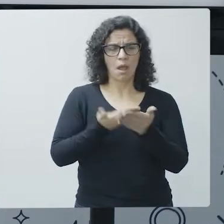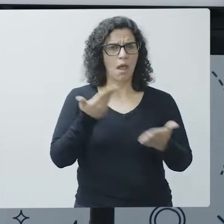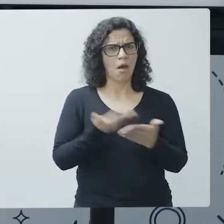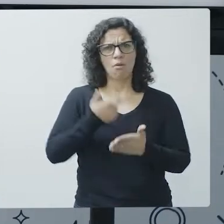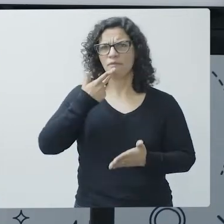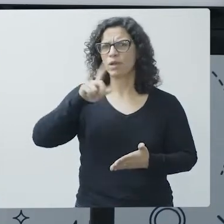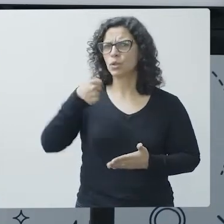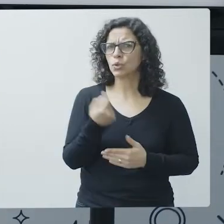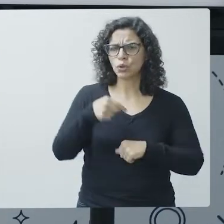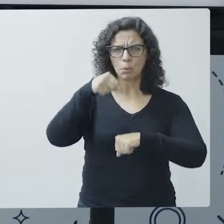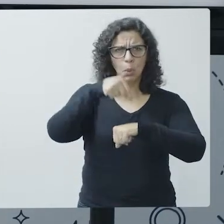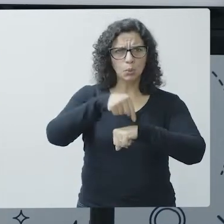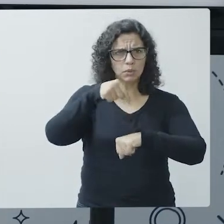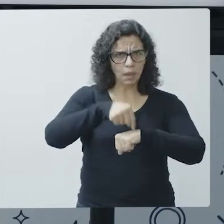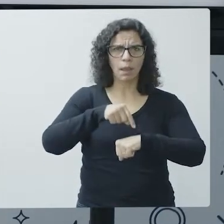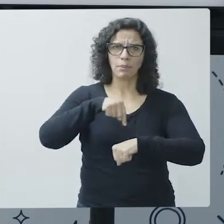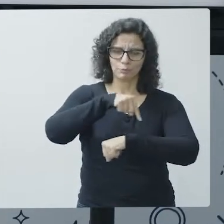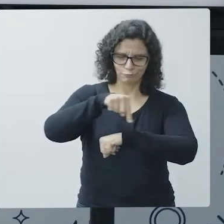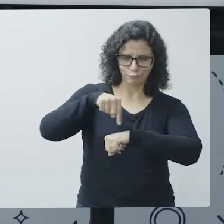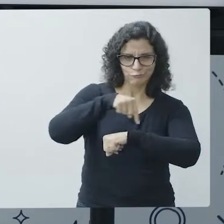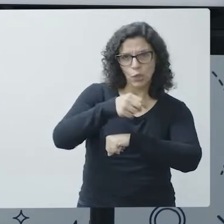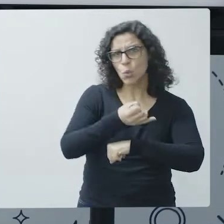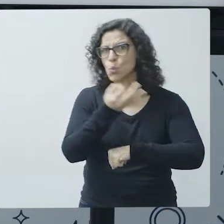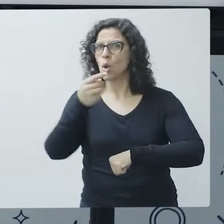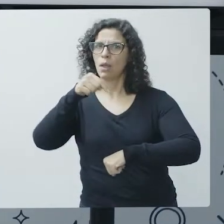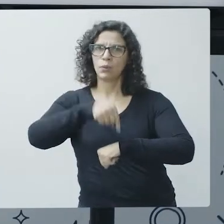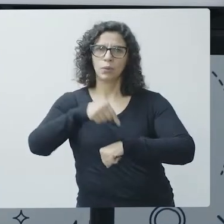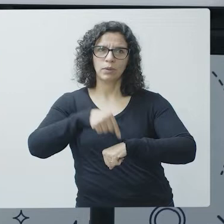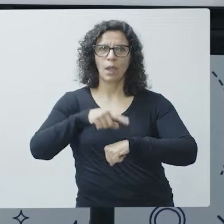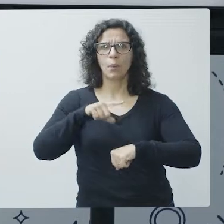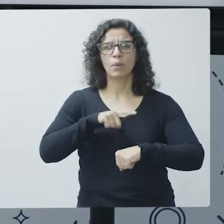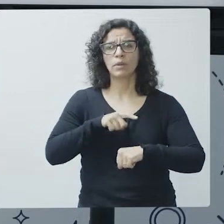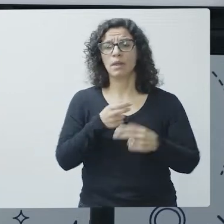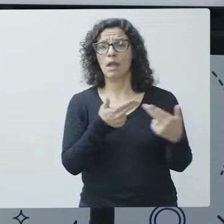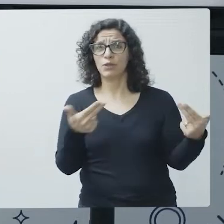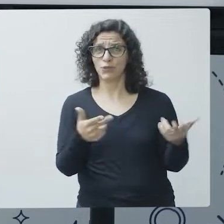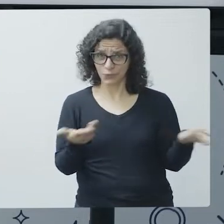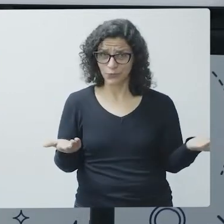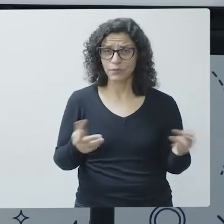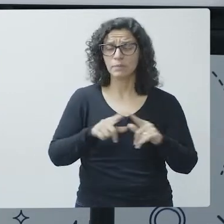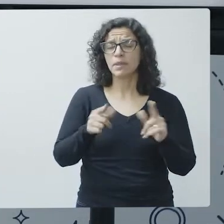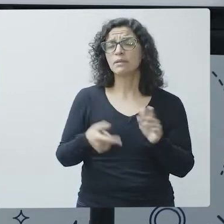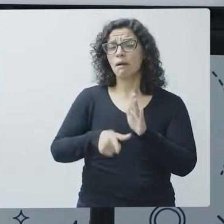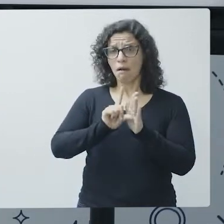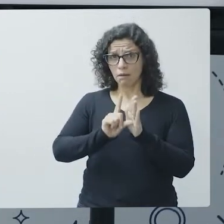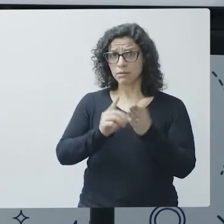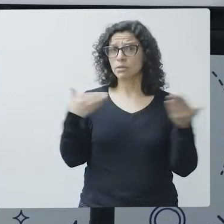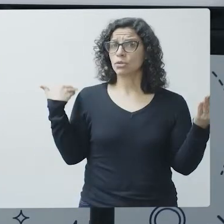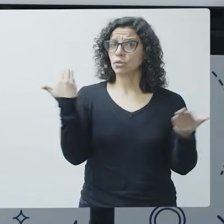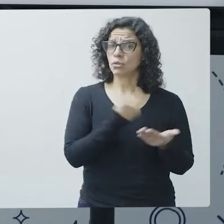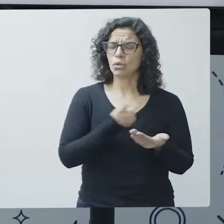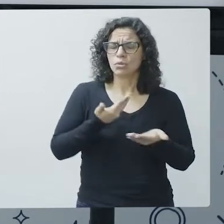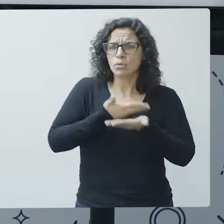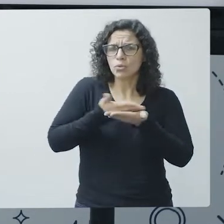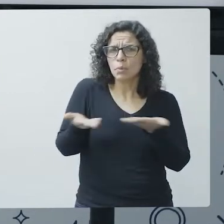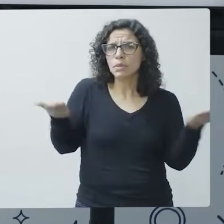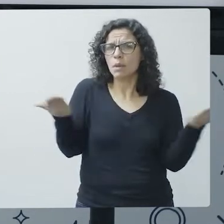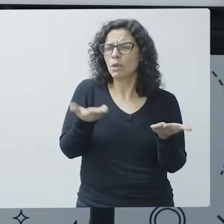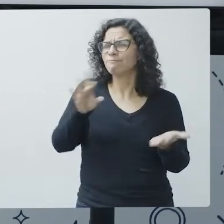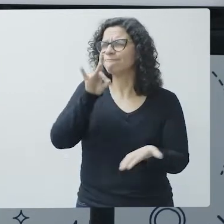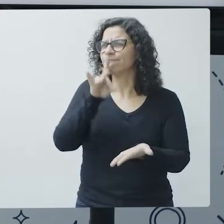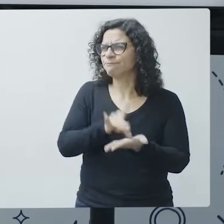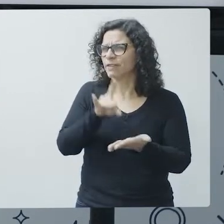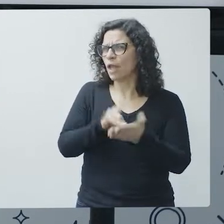aulas com relação ao tempo, quanto tempo duram as coisas. Mas antes de nós entrarmos